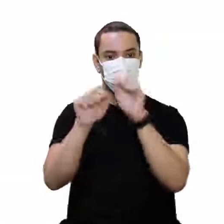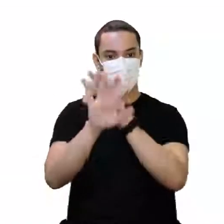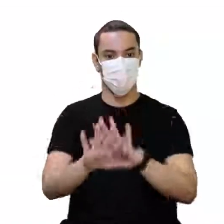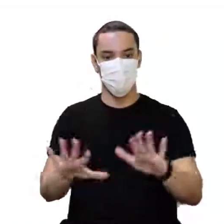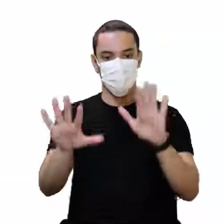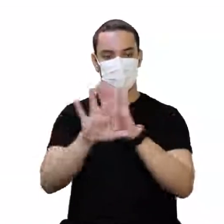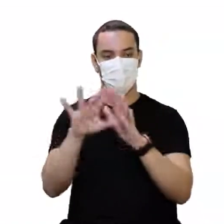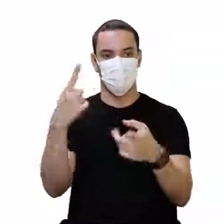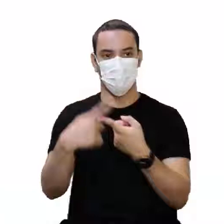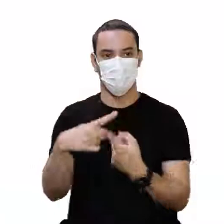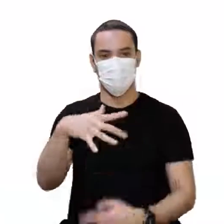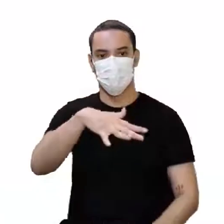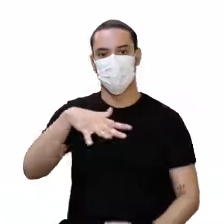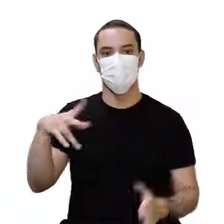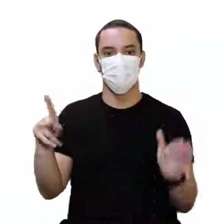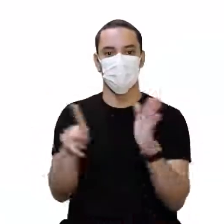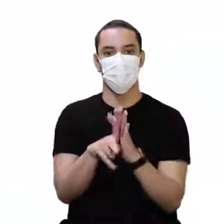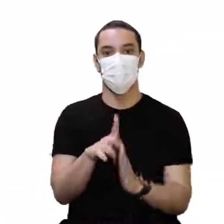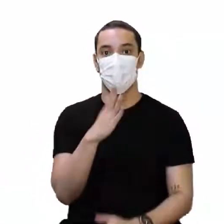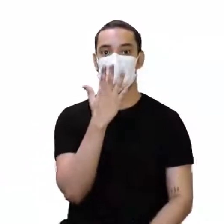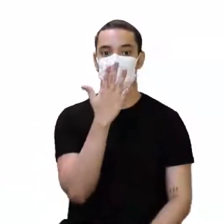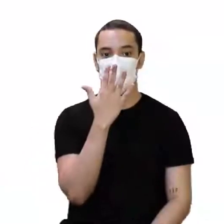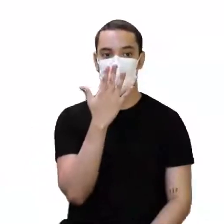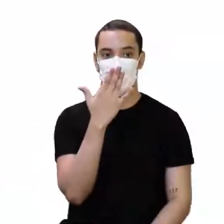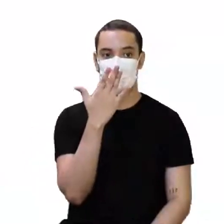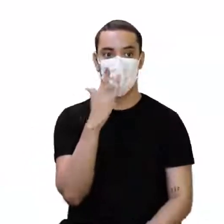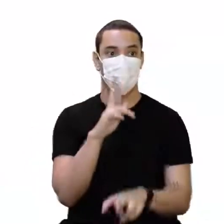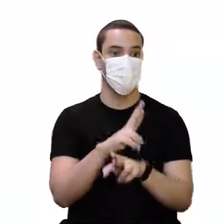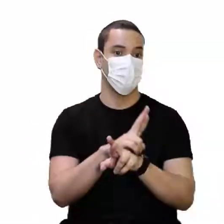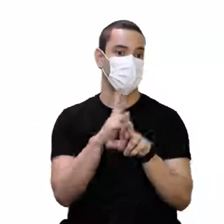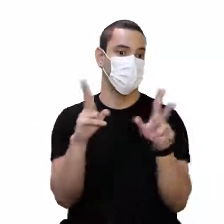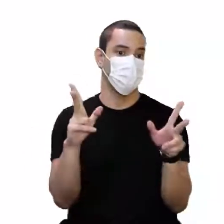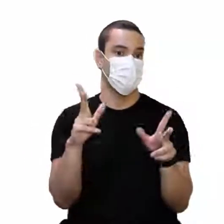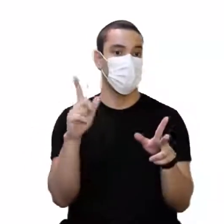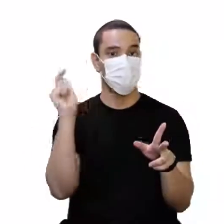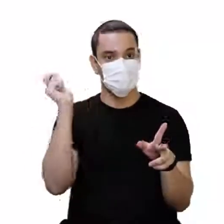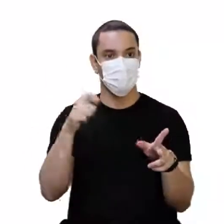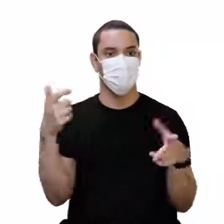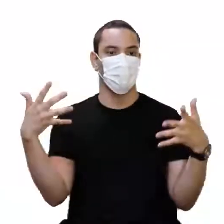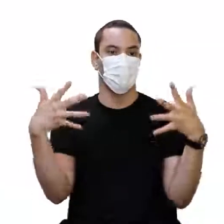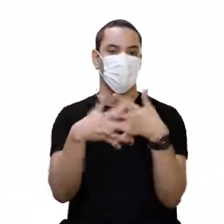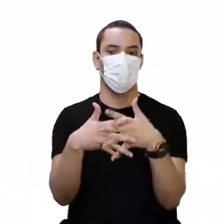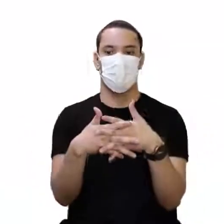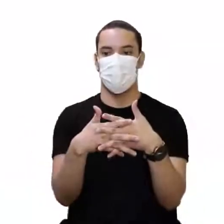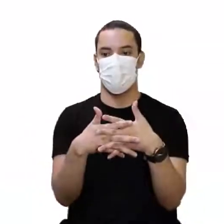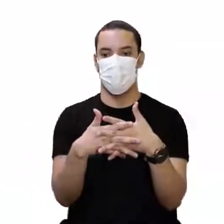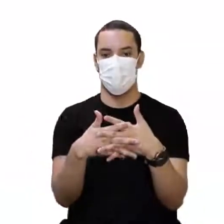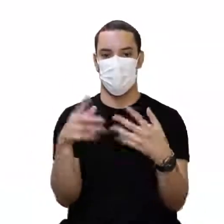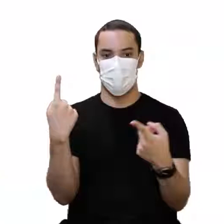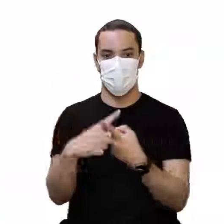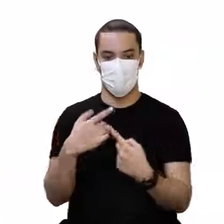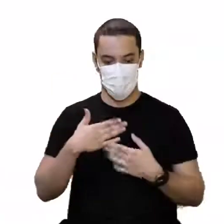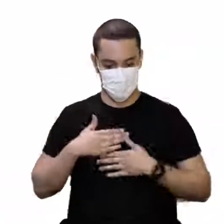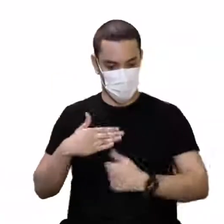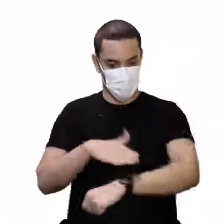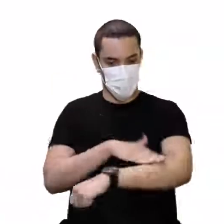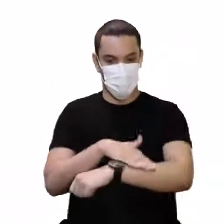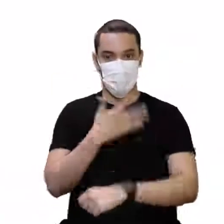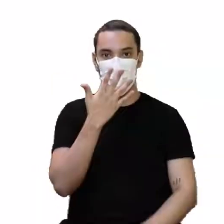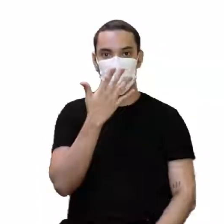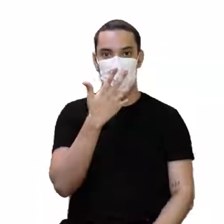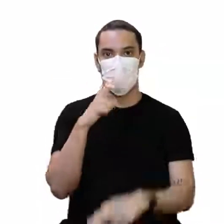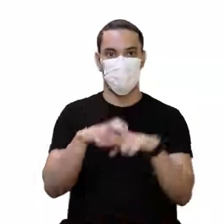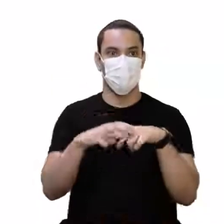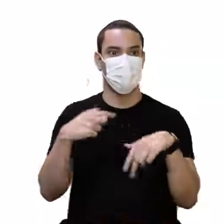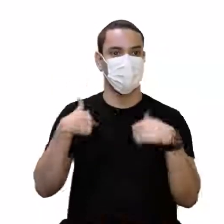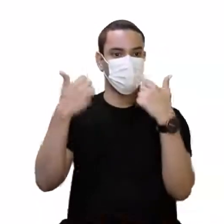estão em áreas que a coloração, né, se confunde aí com a tonalidade do seu corpo. E aí eles ficam